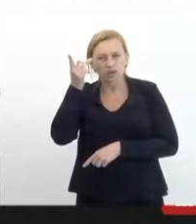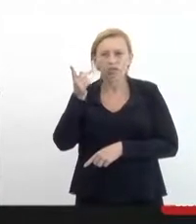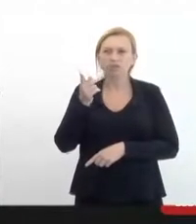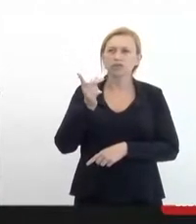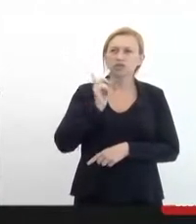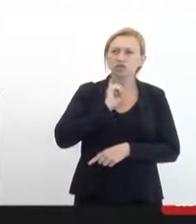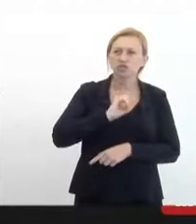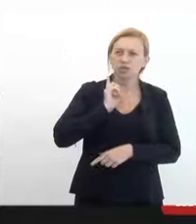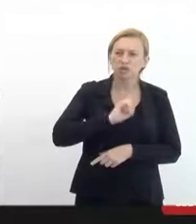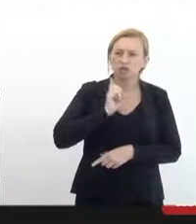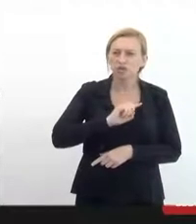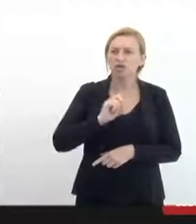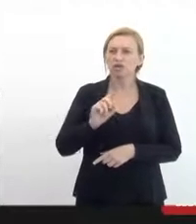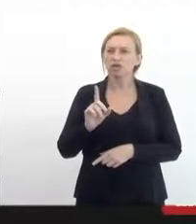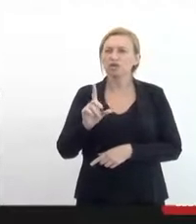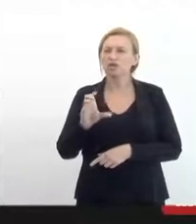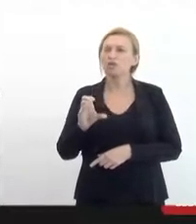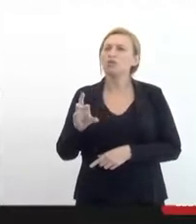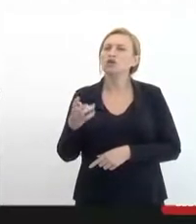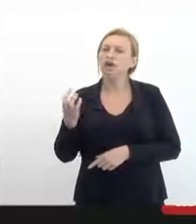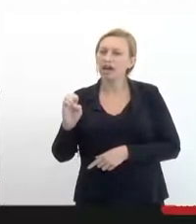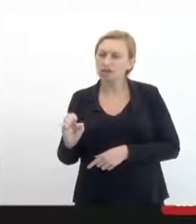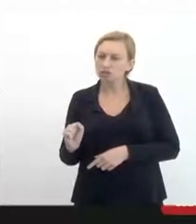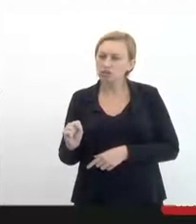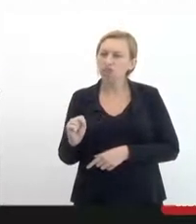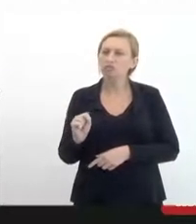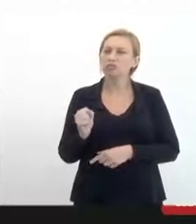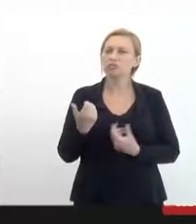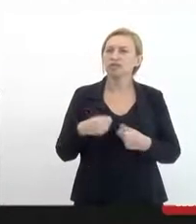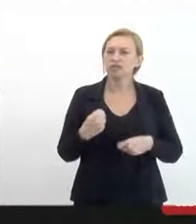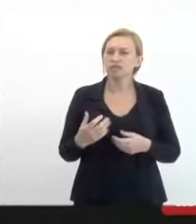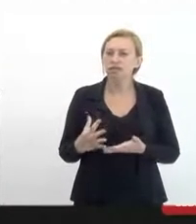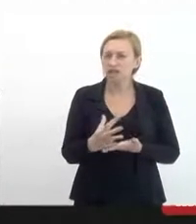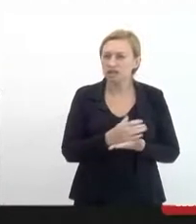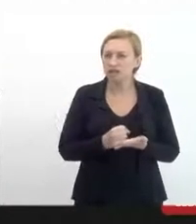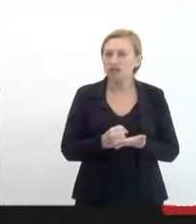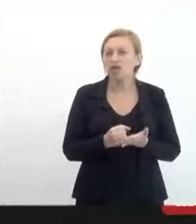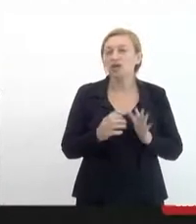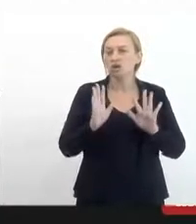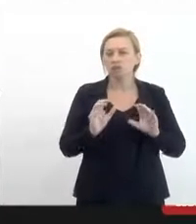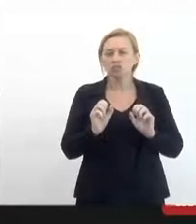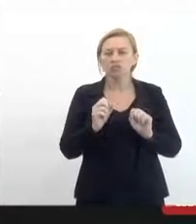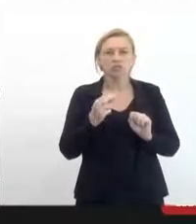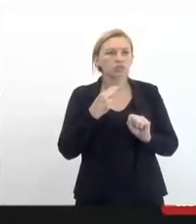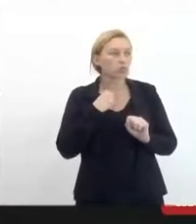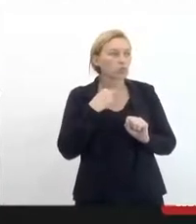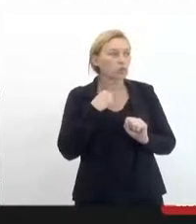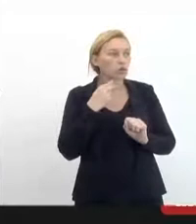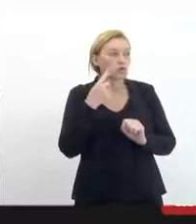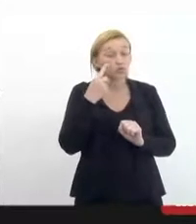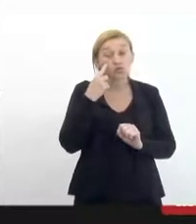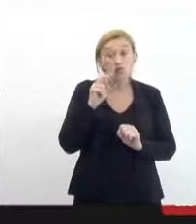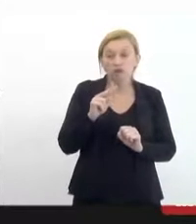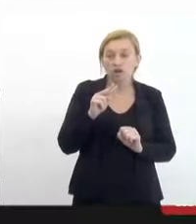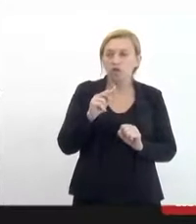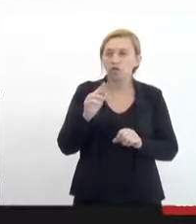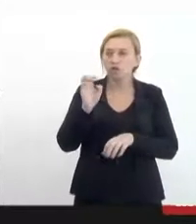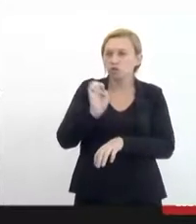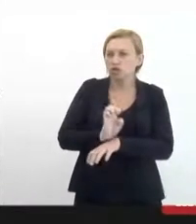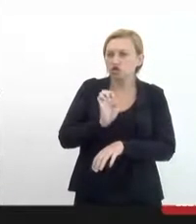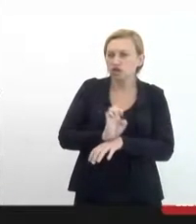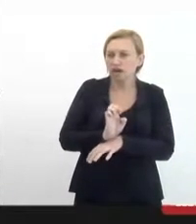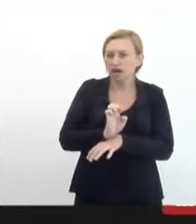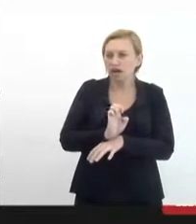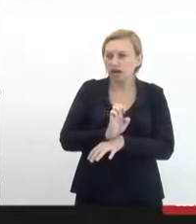capixaba, que esse crédito, então, deve ser apropriado. Então, o que a gente coloca sempre é, bom, eu não posso presumir que o estado de